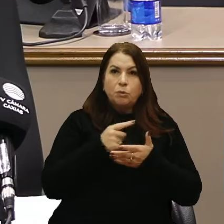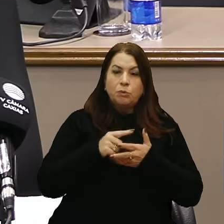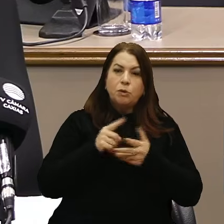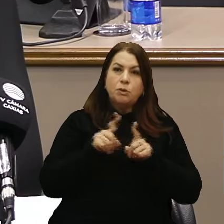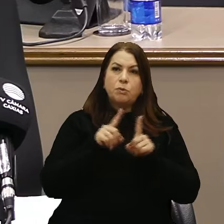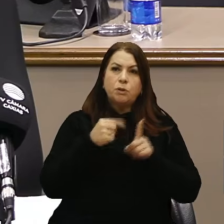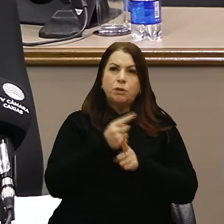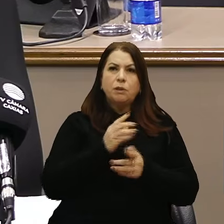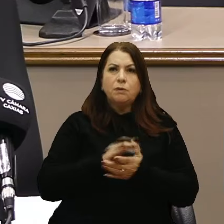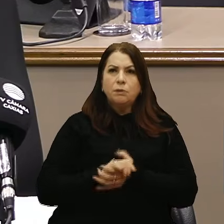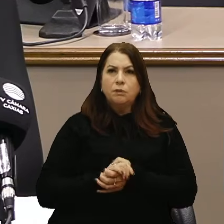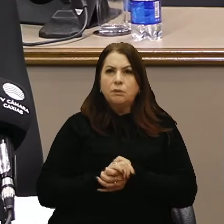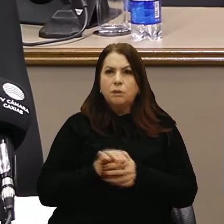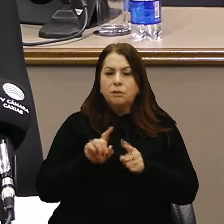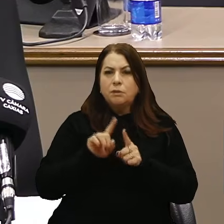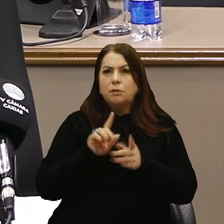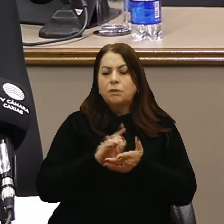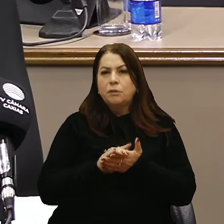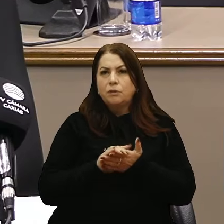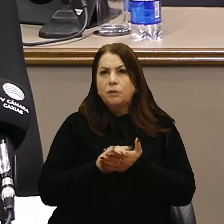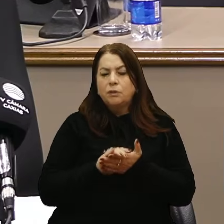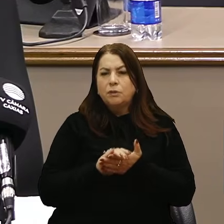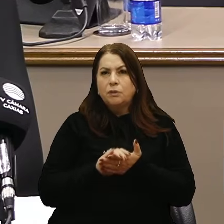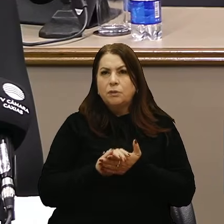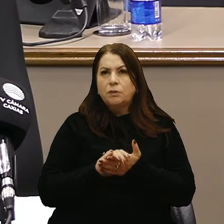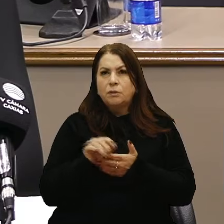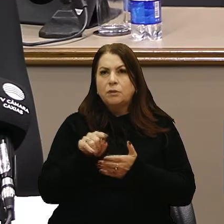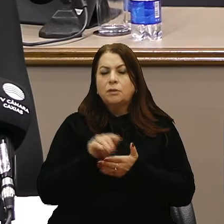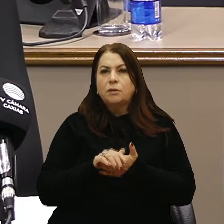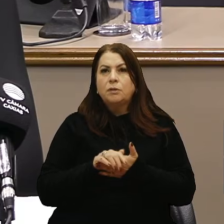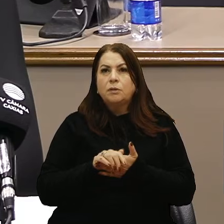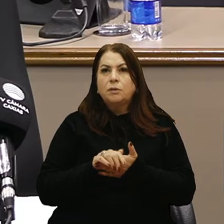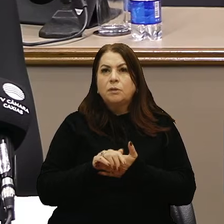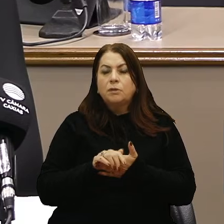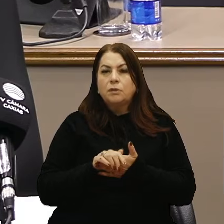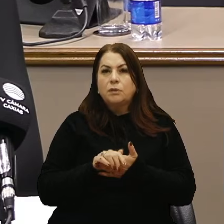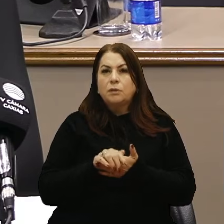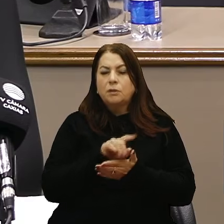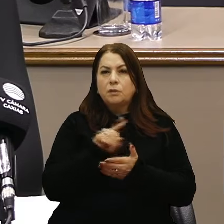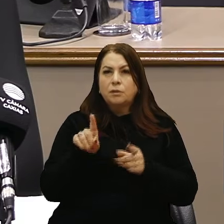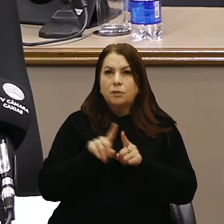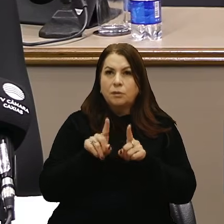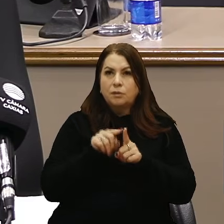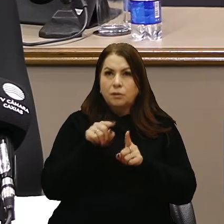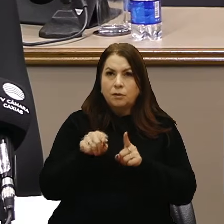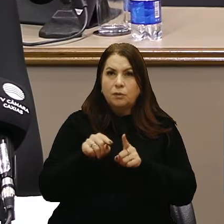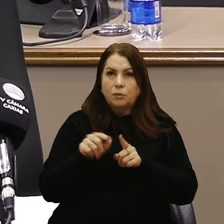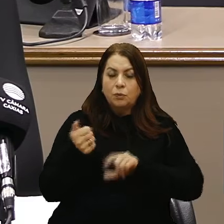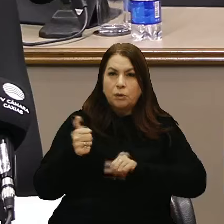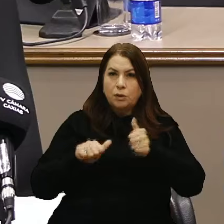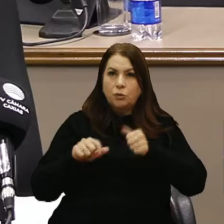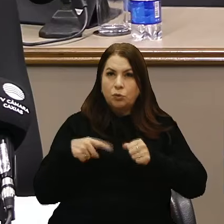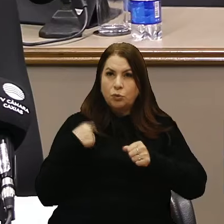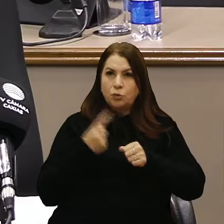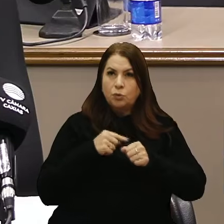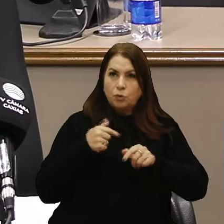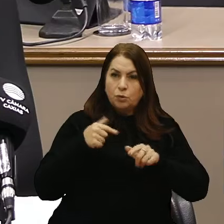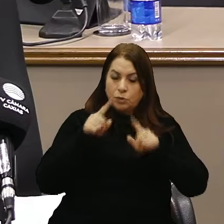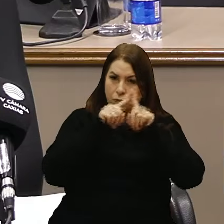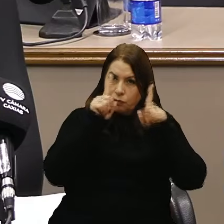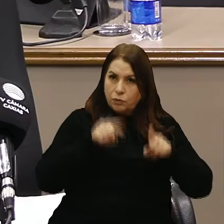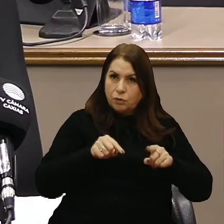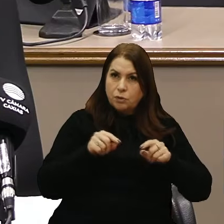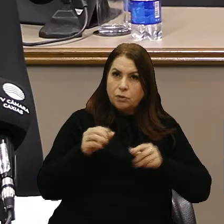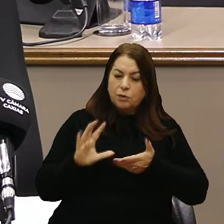vamos fazer, então, para nós não melhorarmos a qualidade dos nossos servidores da